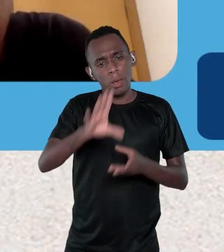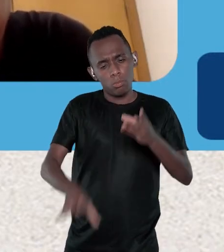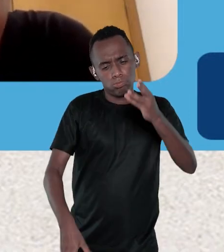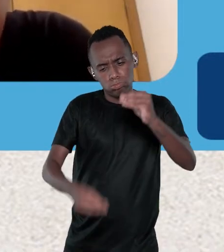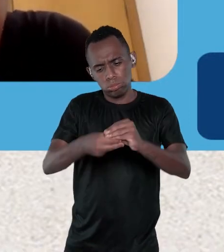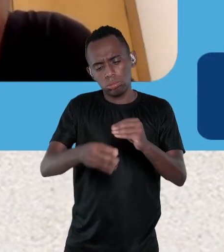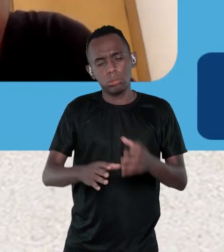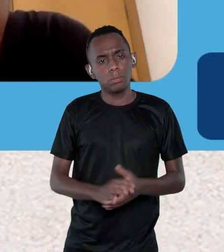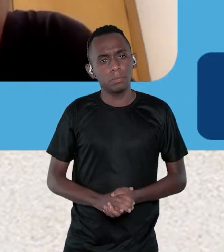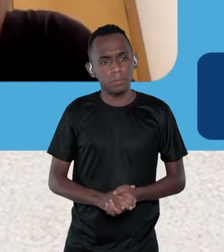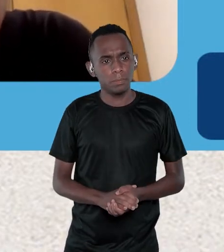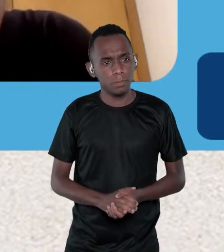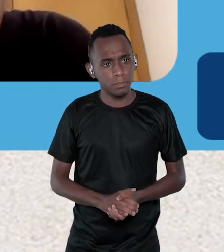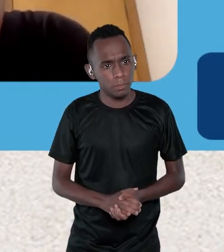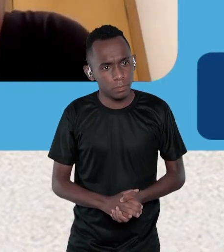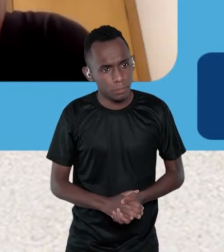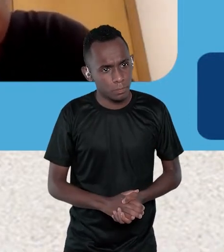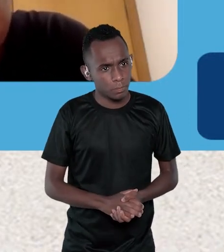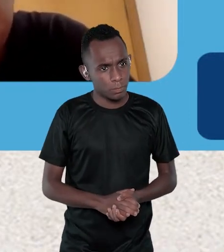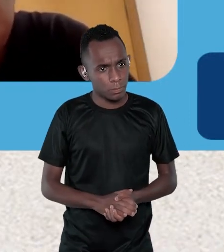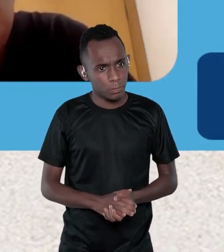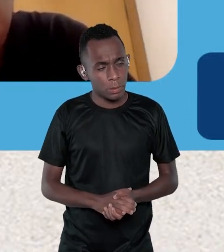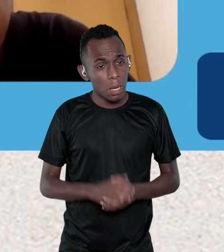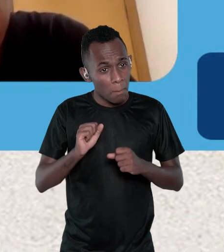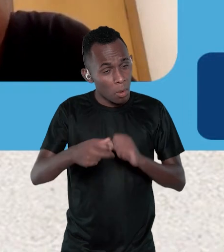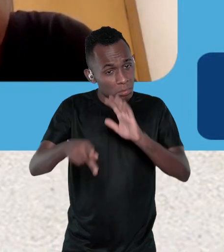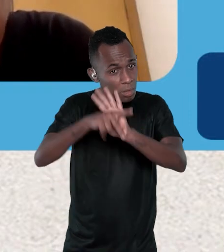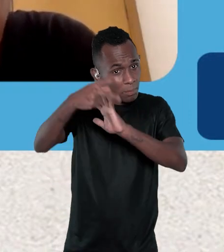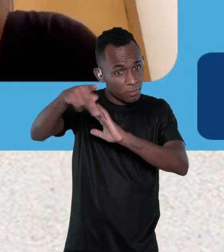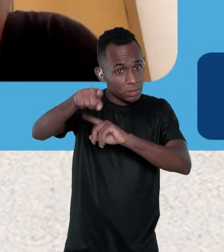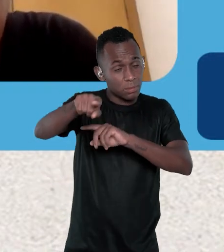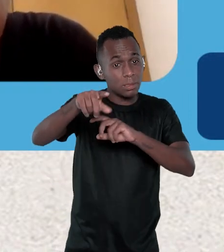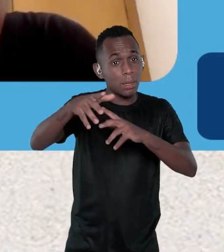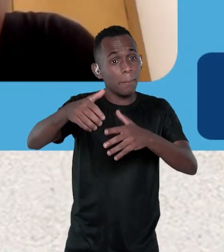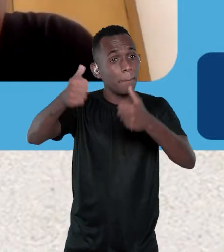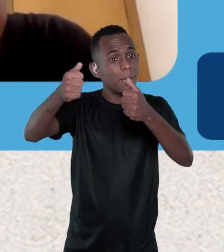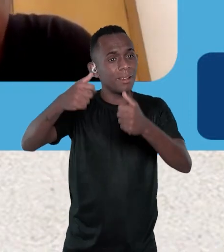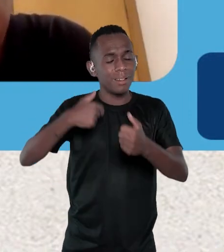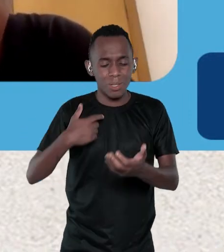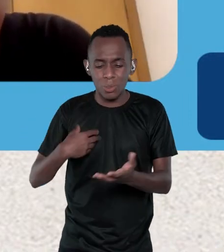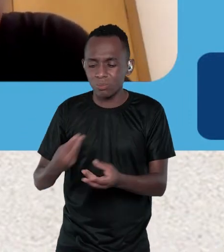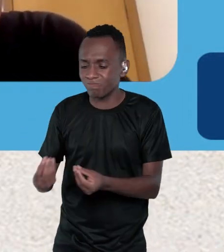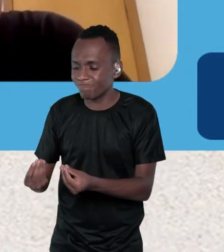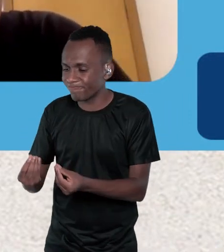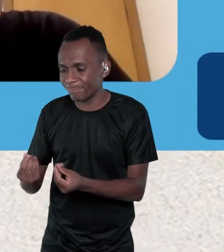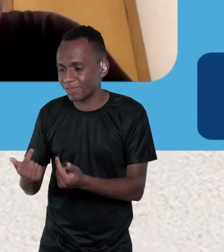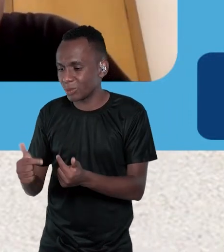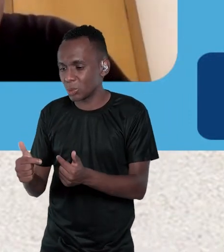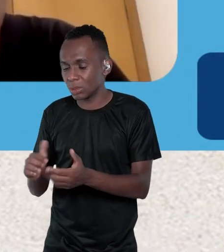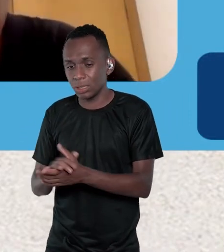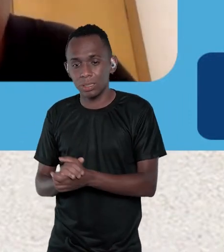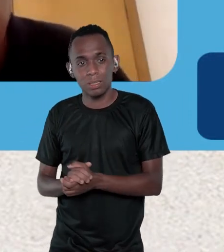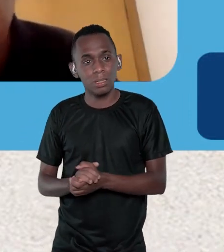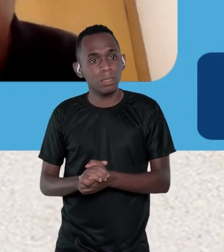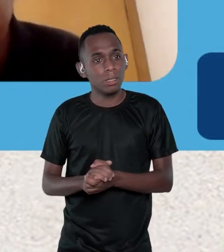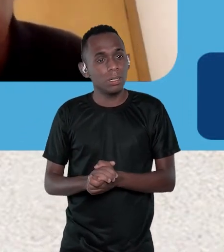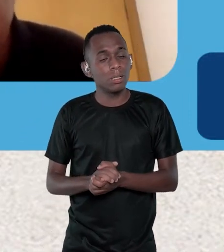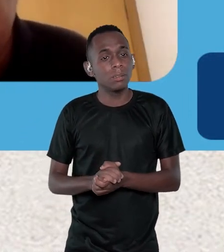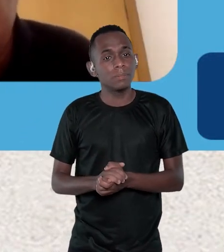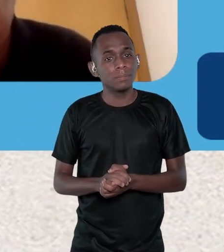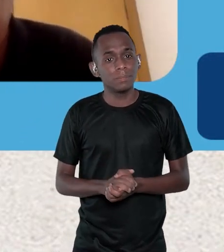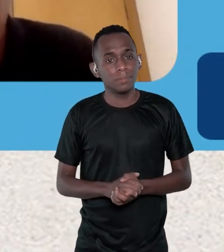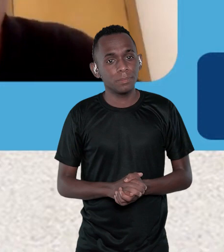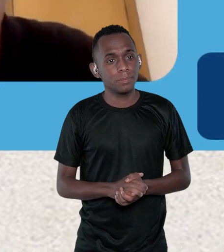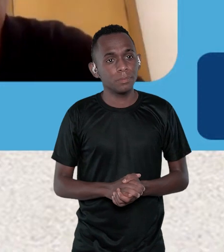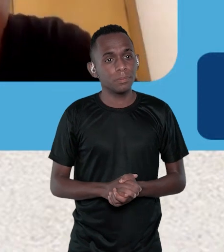o conteúdo desse livro. E é uma síntese. Pode Se falar quiser. você para a gente, eu acho melhor Ele você. não